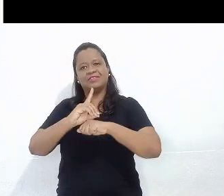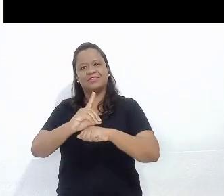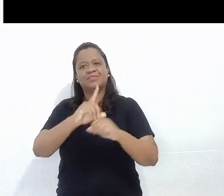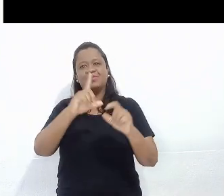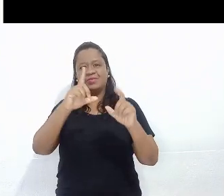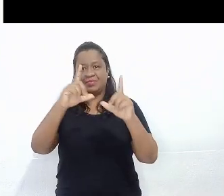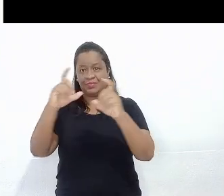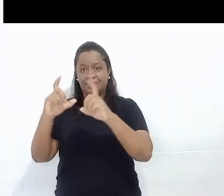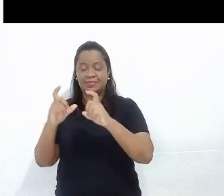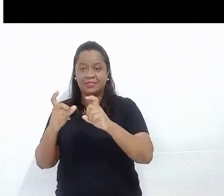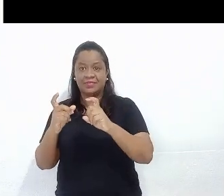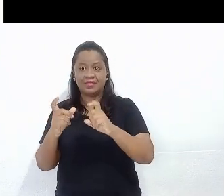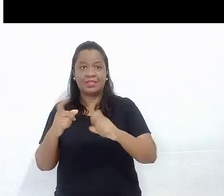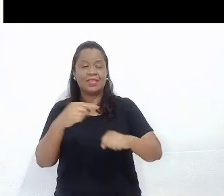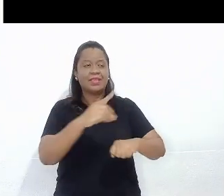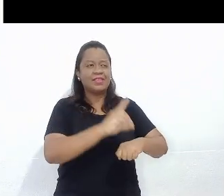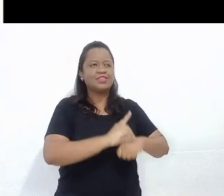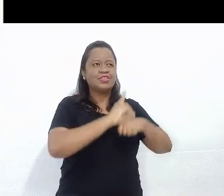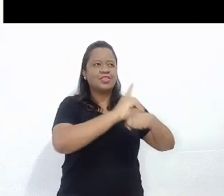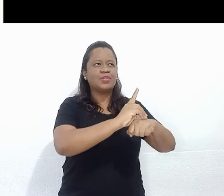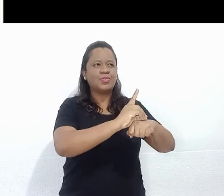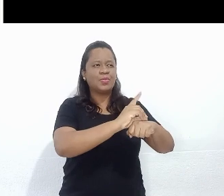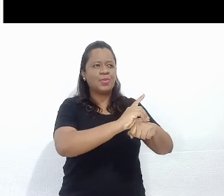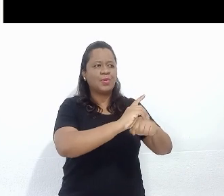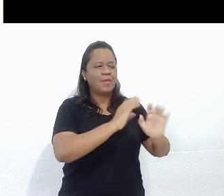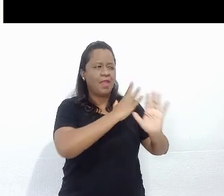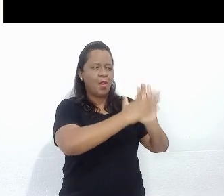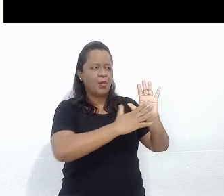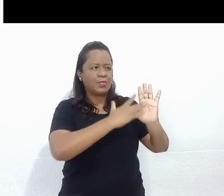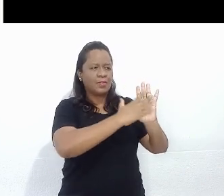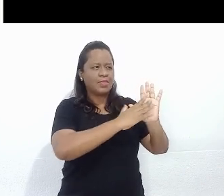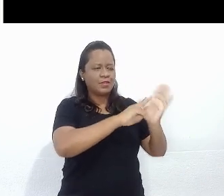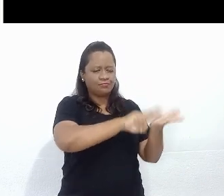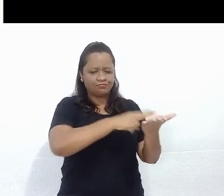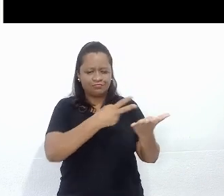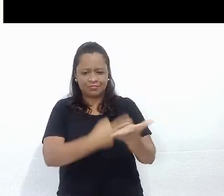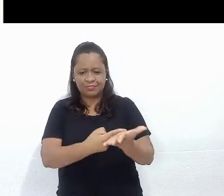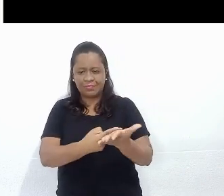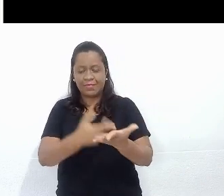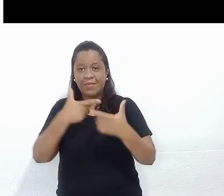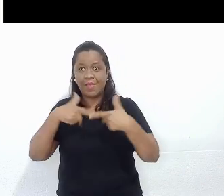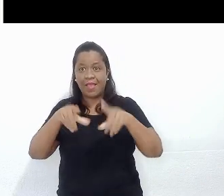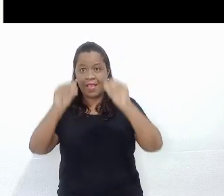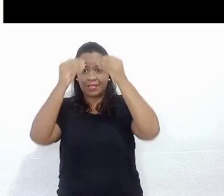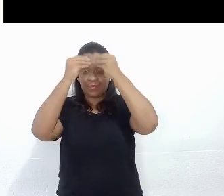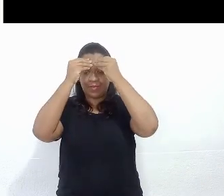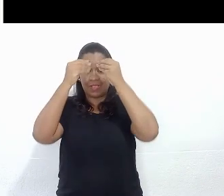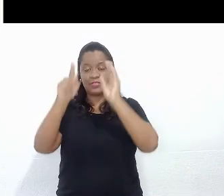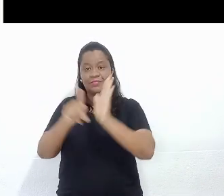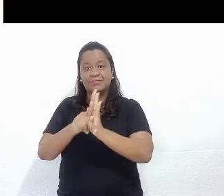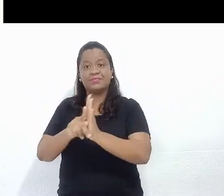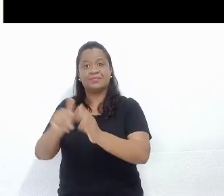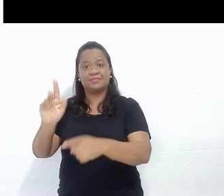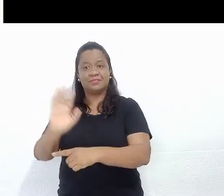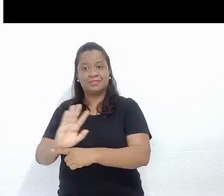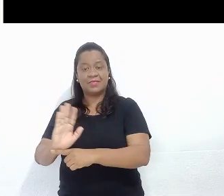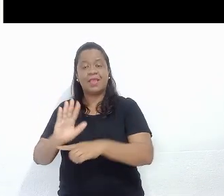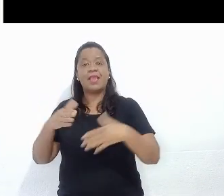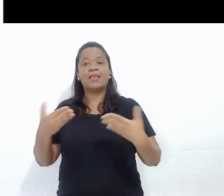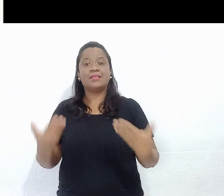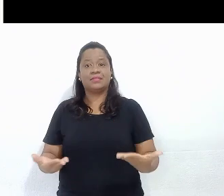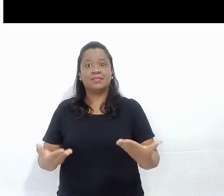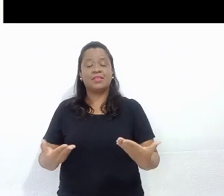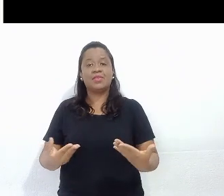a sua primeira tradução desse roteiro para uma linguagem cinematográfica. Então, o que a gente faz com o diretor